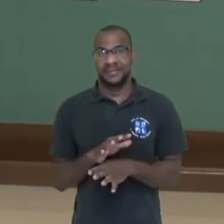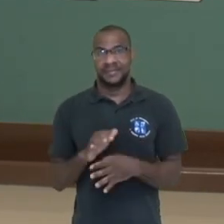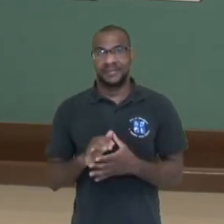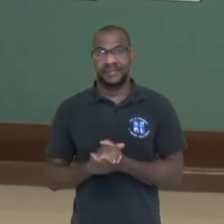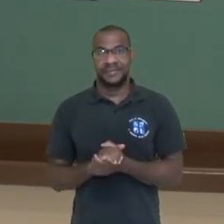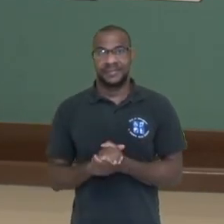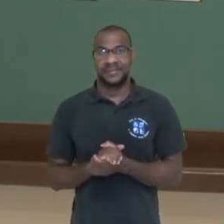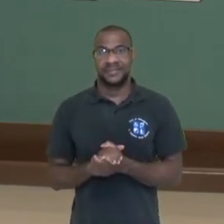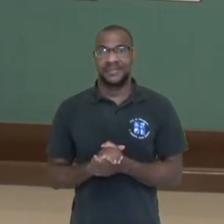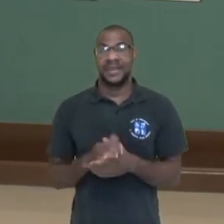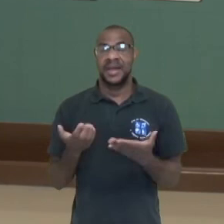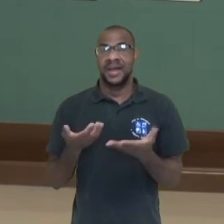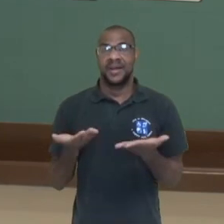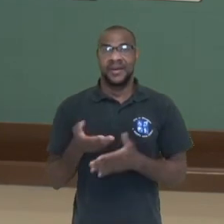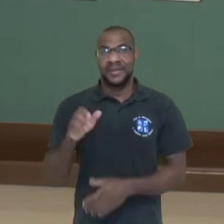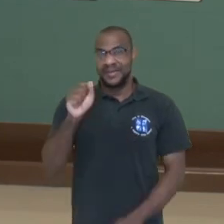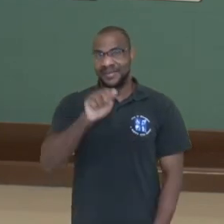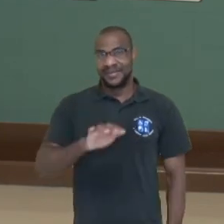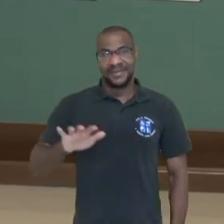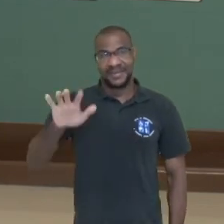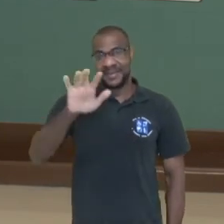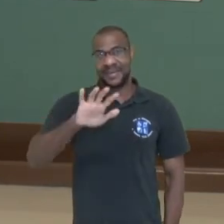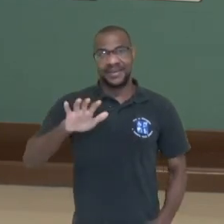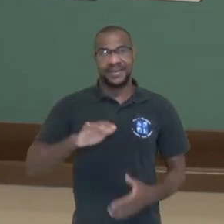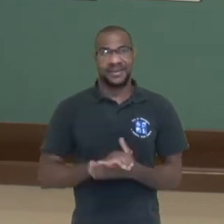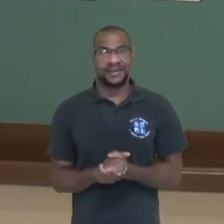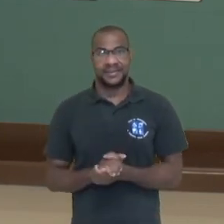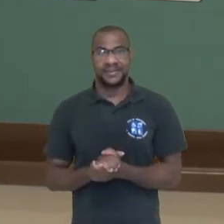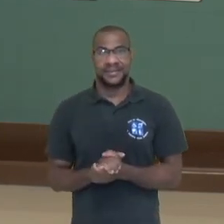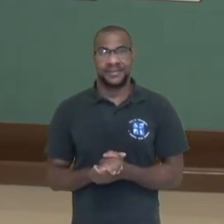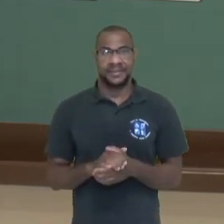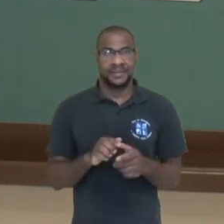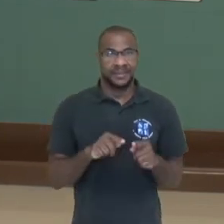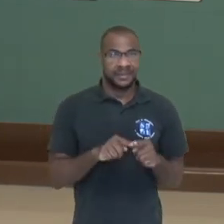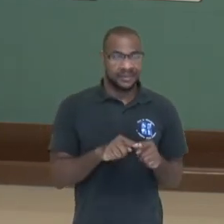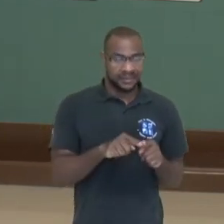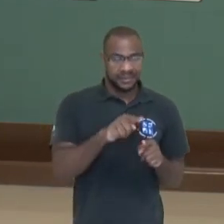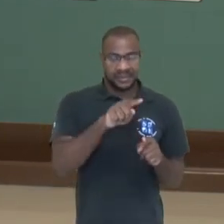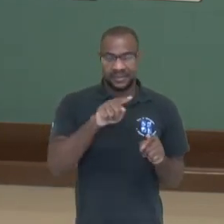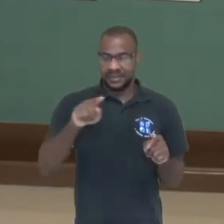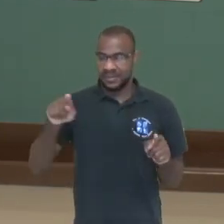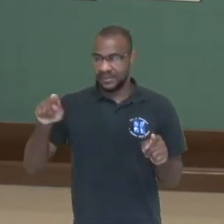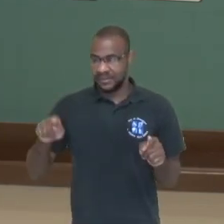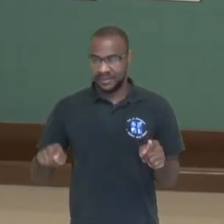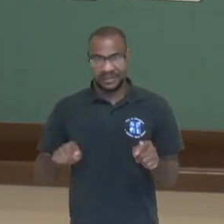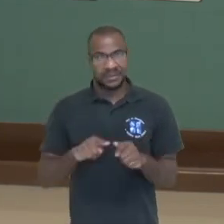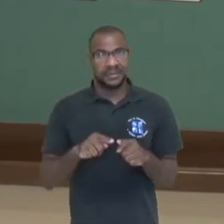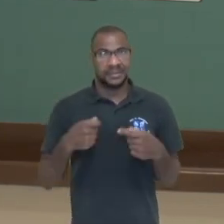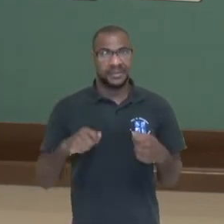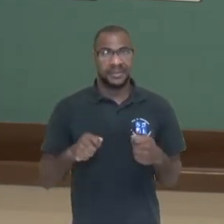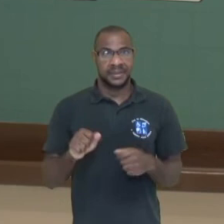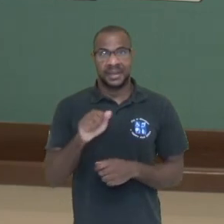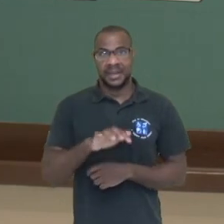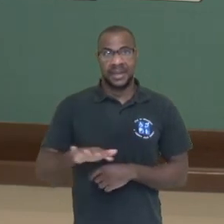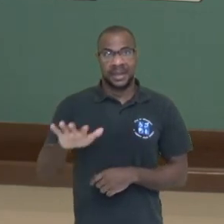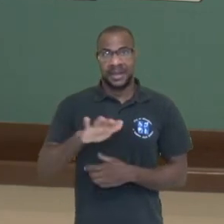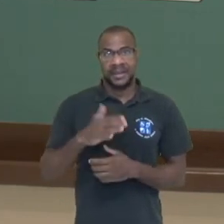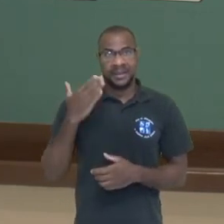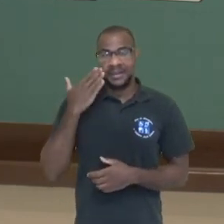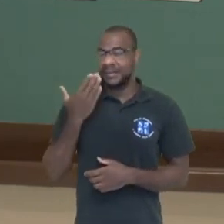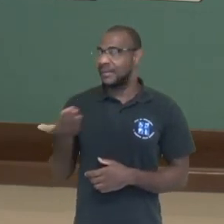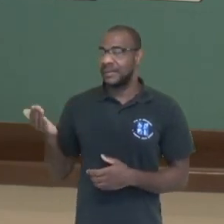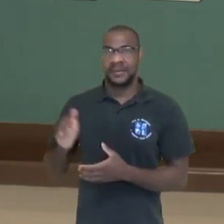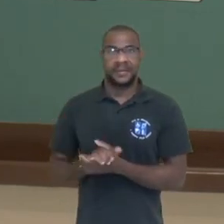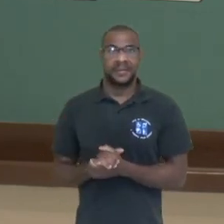quero determinar a sua área. Como é que eu faço para determinar a área? Eu preciso saber das medidas. Você lembra da fórmula? Para calcular